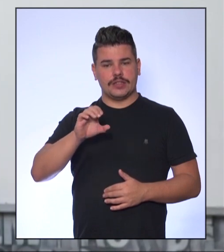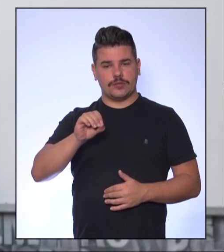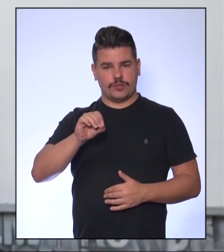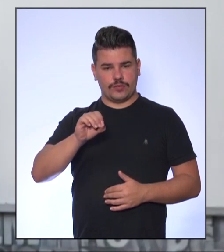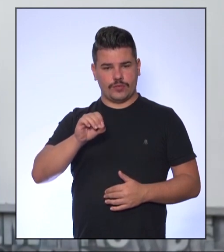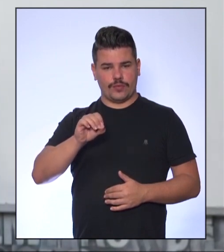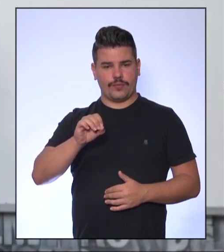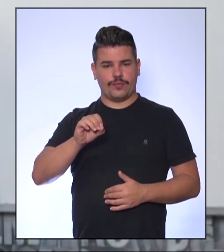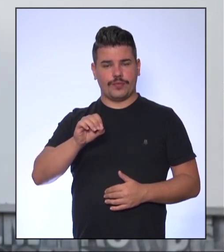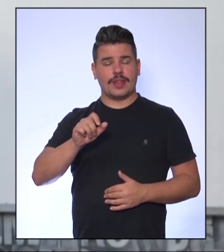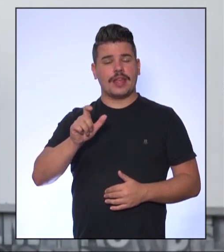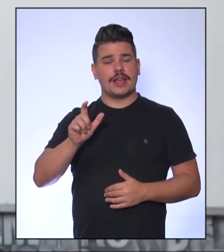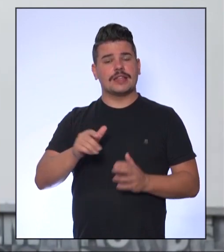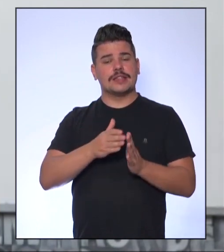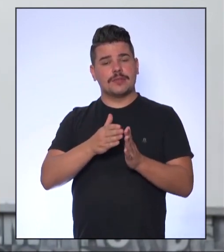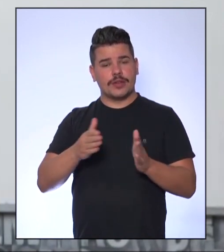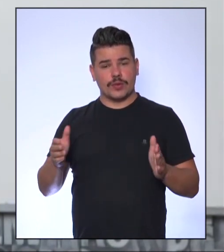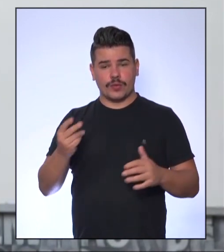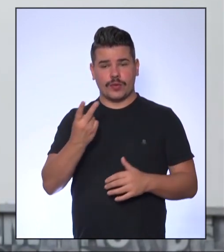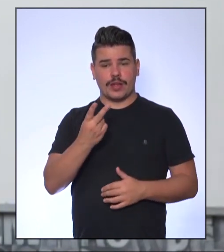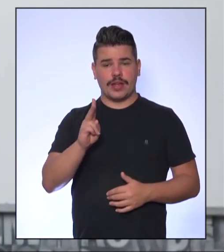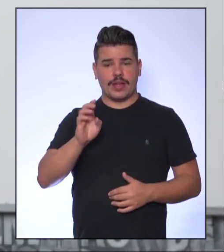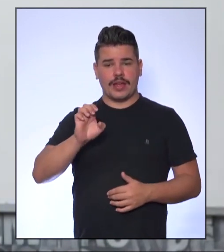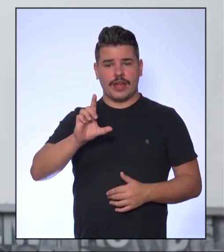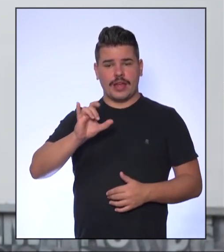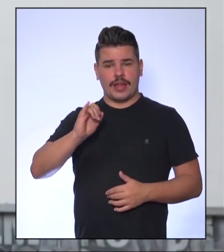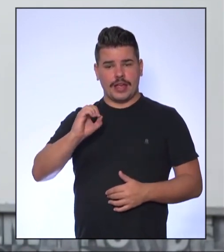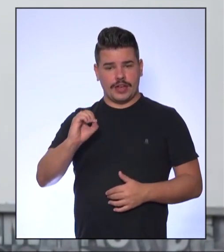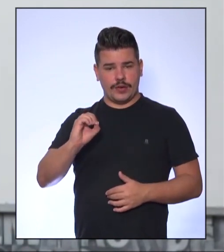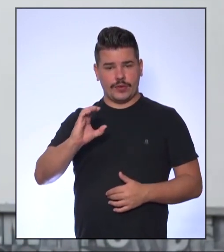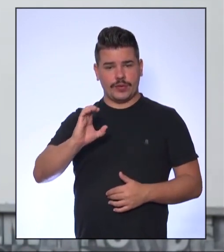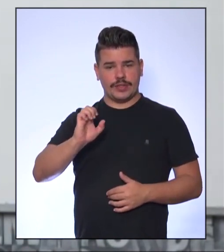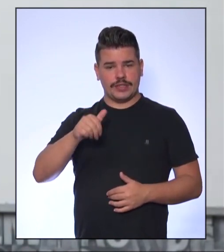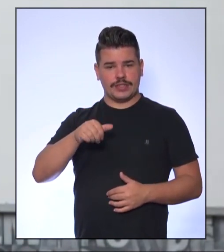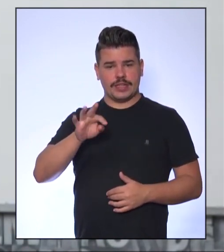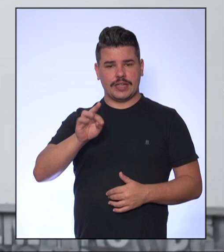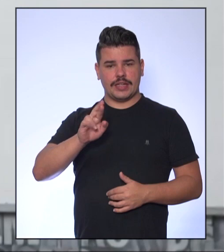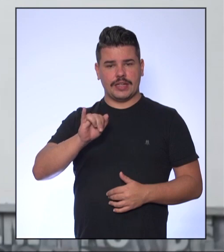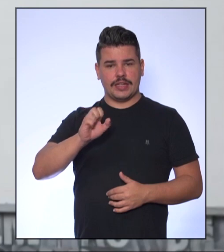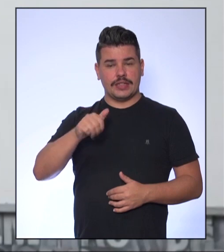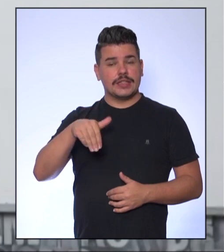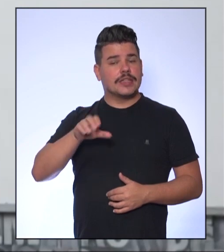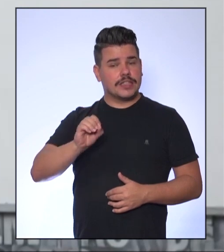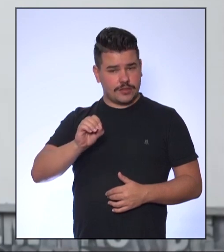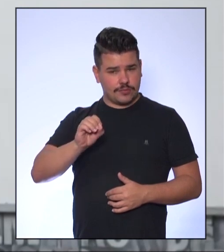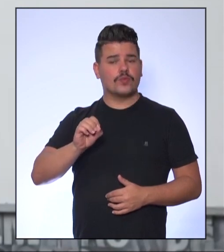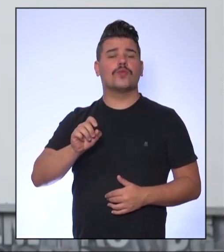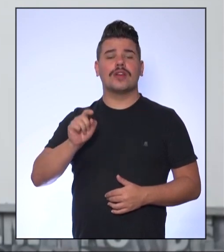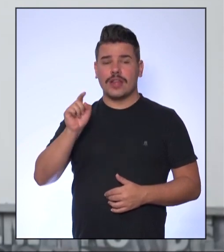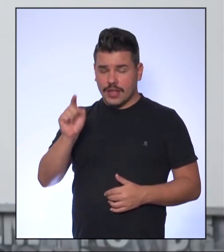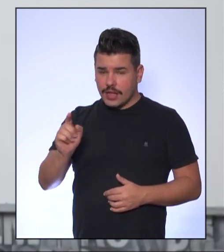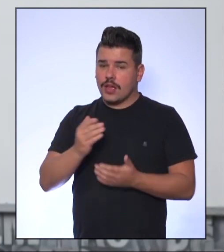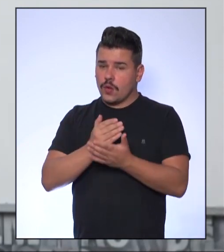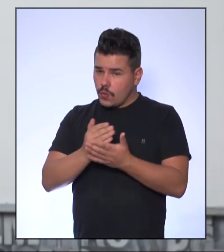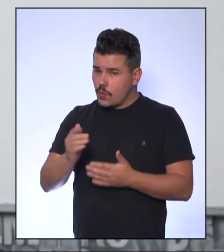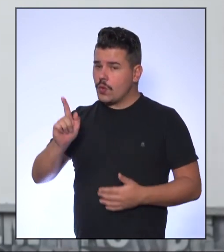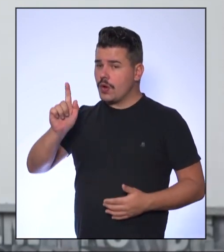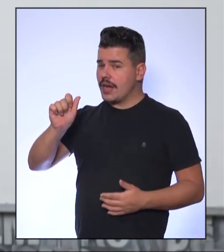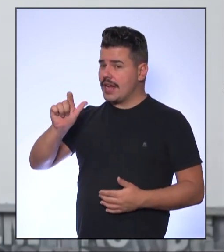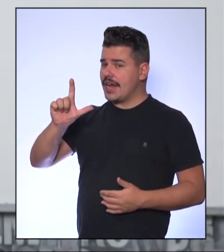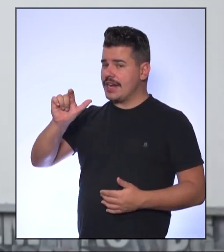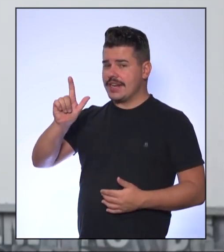O heliocentrismo, com Copérnico e Galileu, vai trazer uma grande mudança. Qual